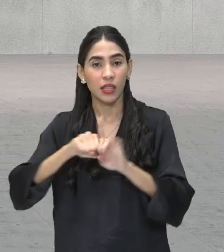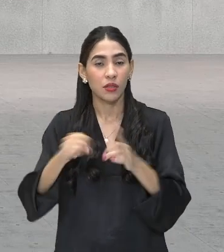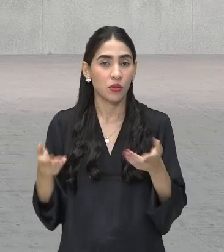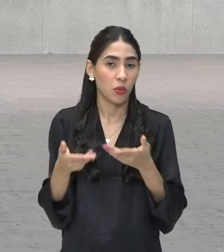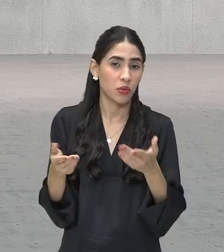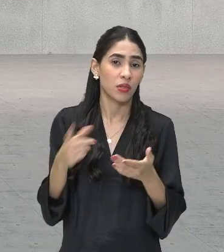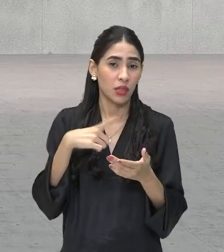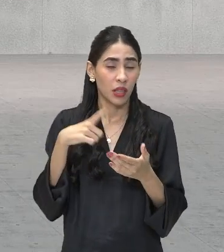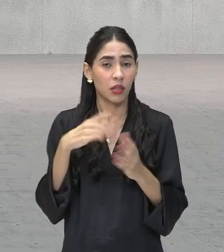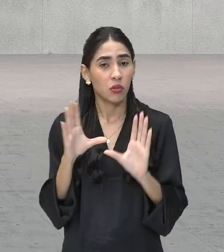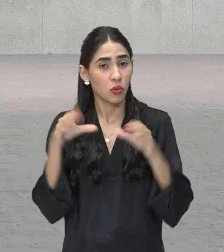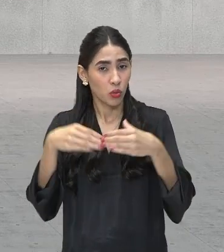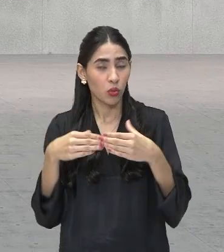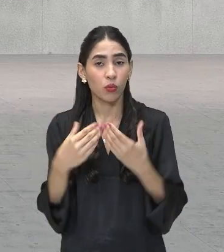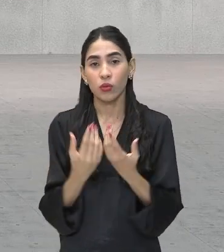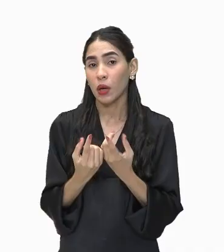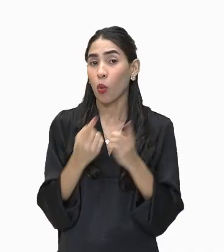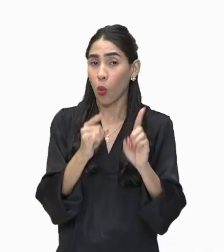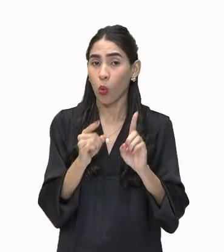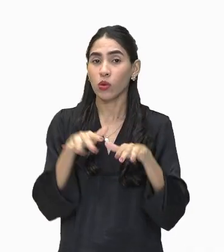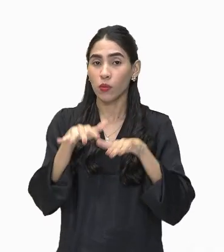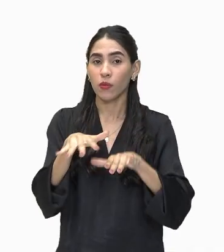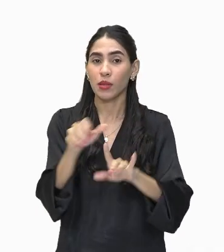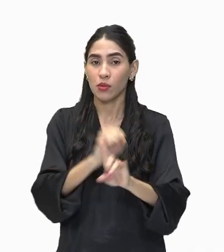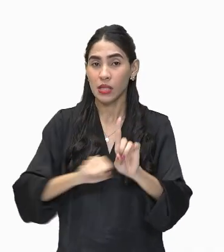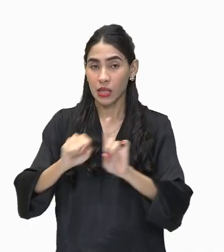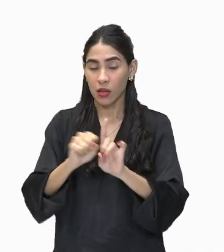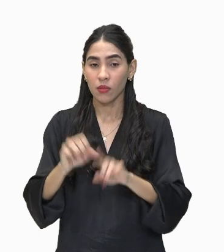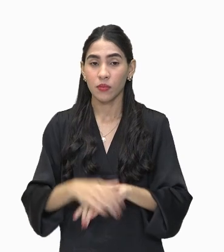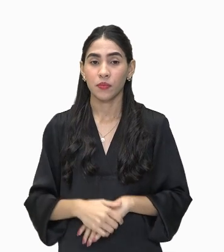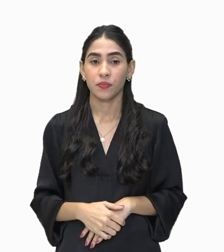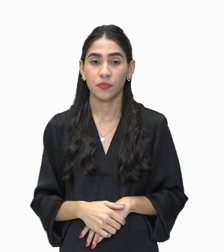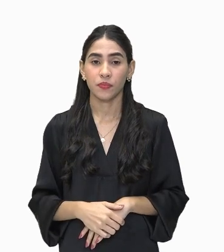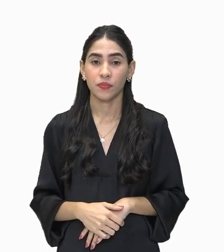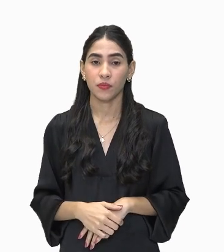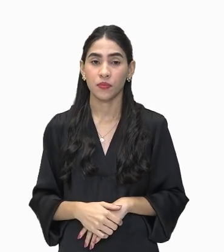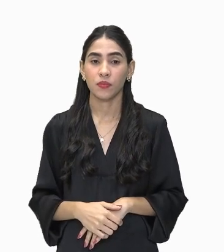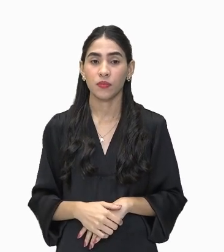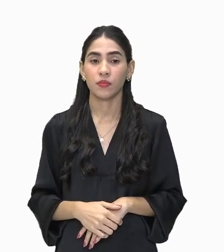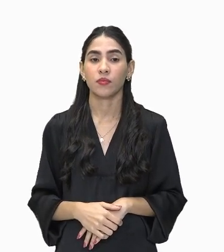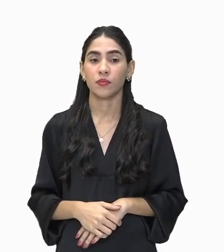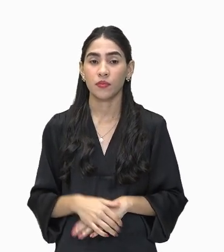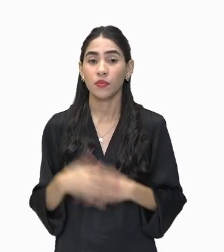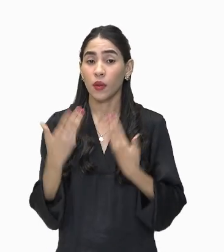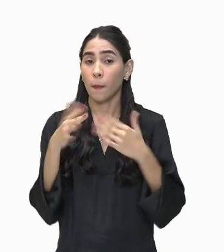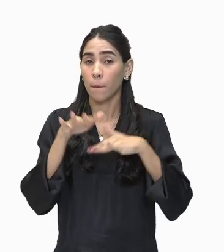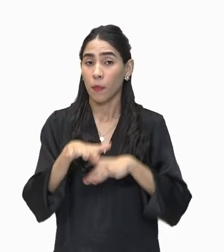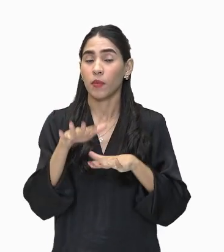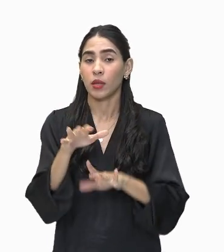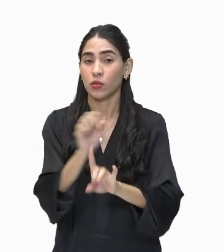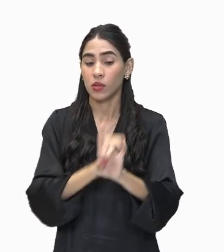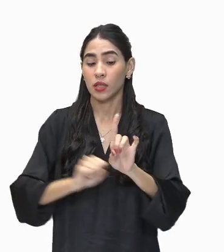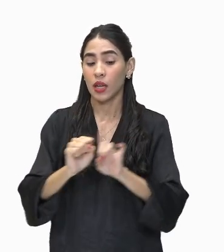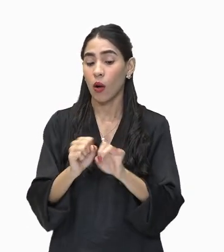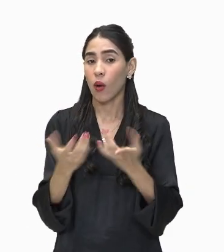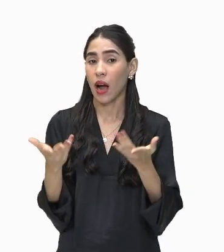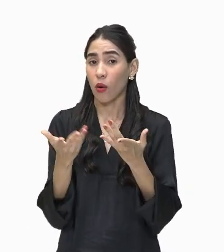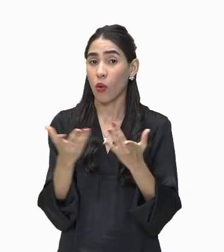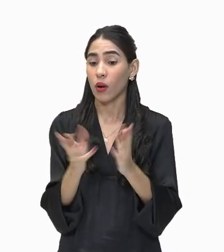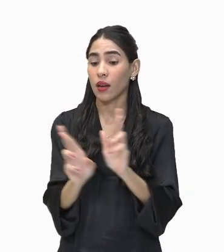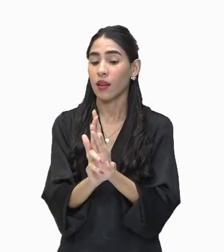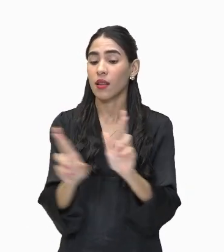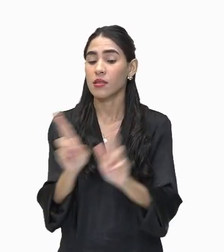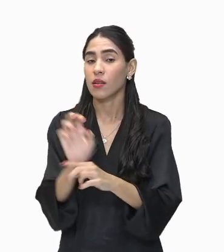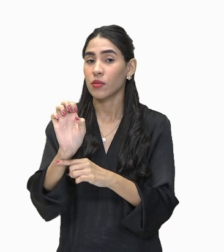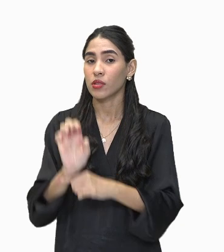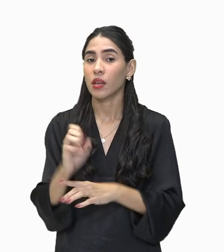que veem os movimentos dessa maneira, né? E aí, nós vamos ver os movimentos sociais e a relação com o Estado. Como é que